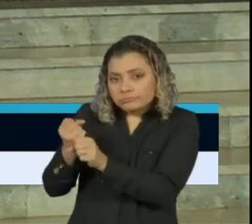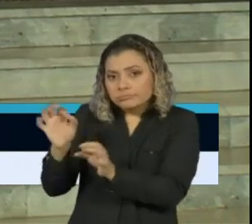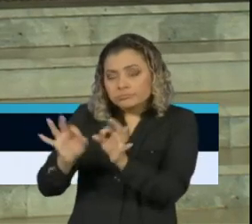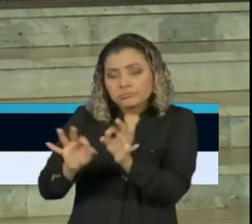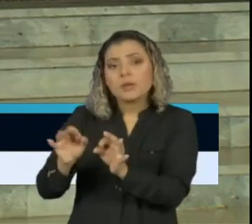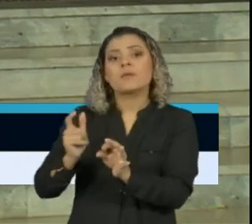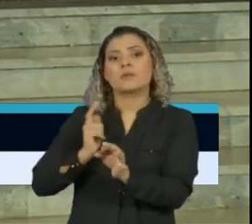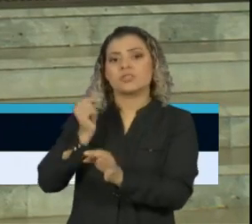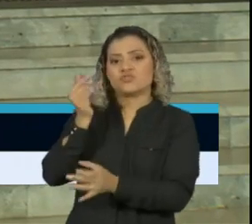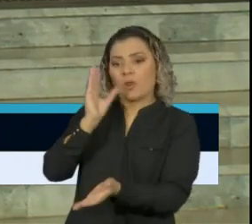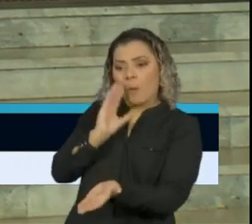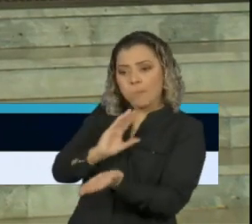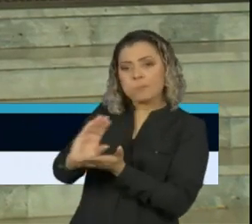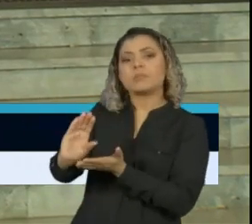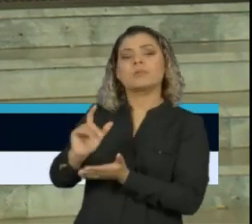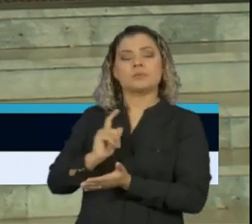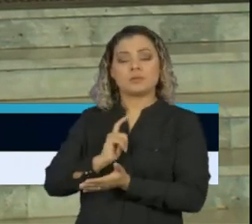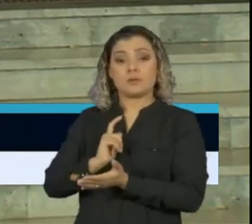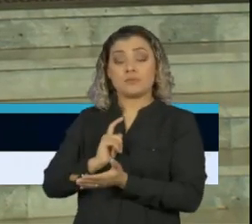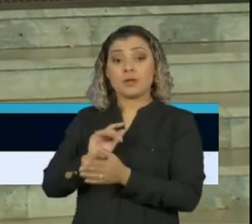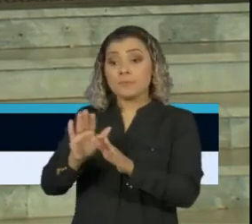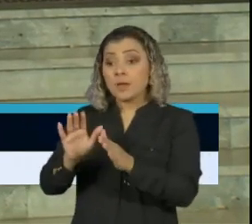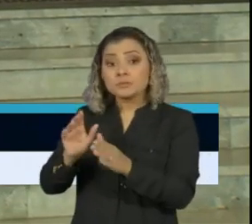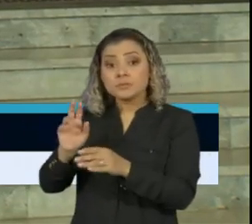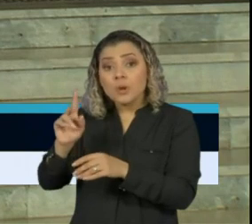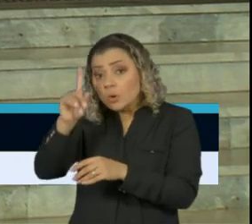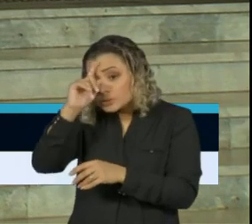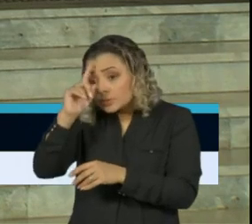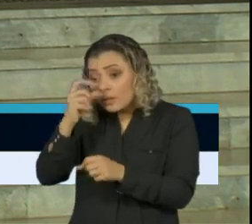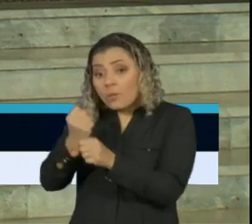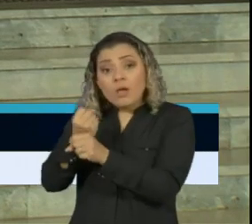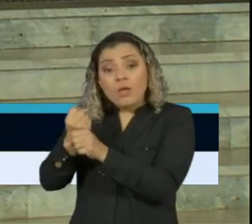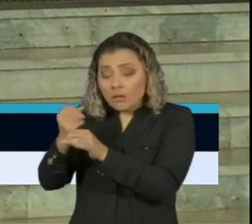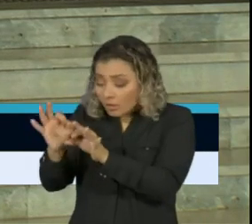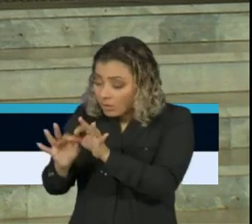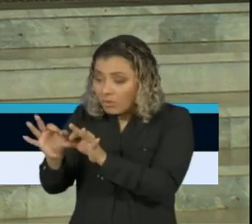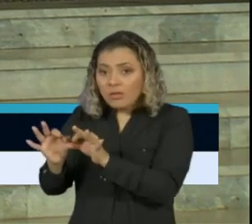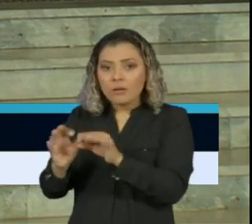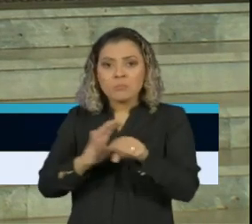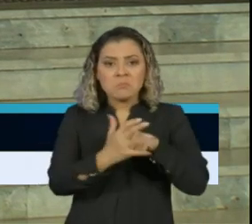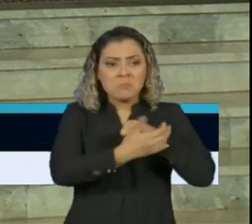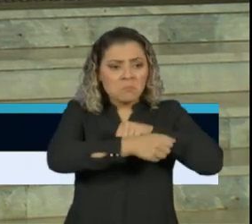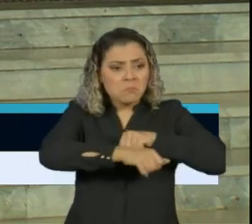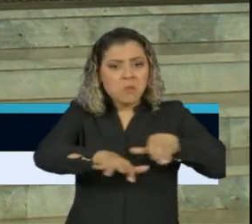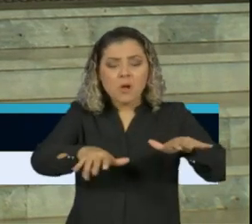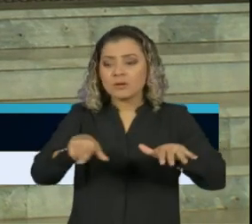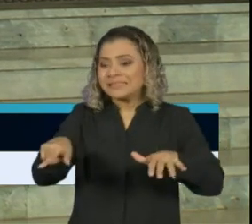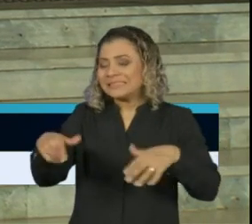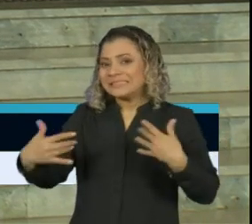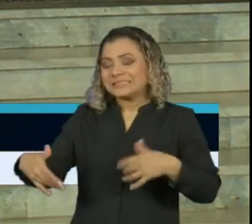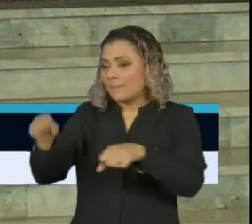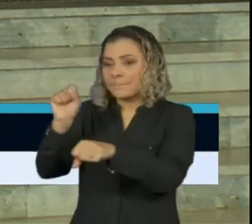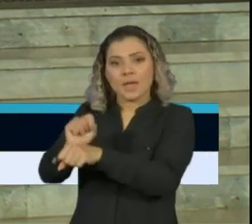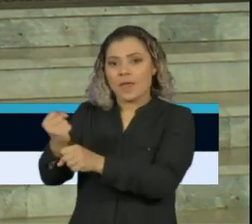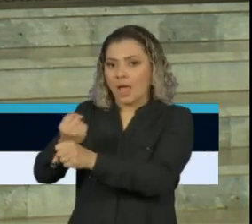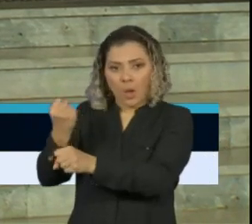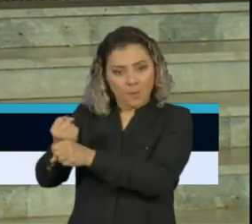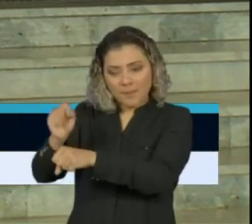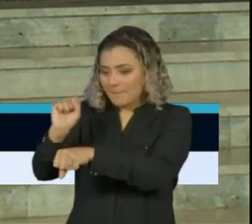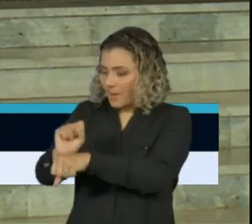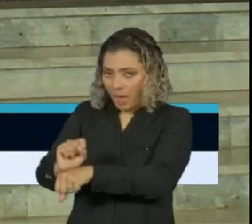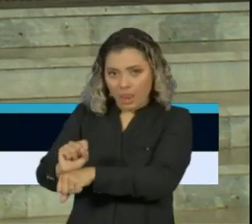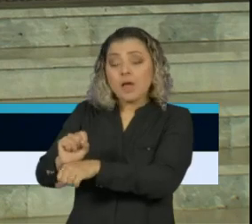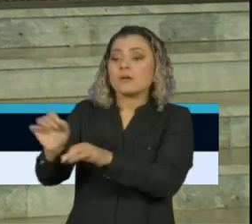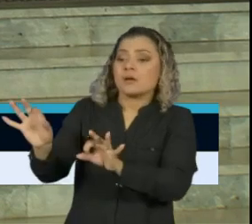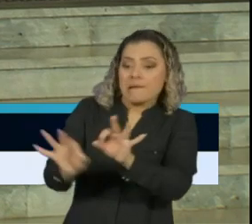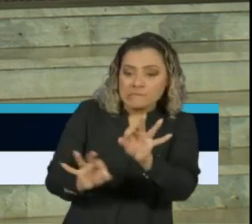esta pandemia veio no momento que o Emílio Ribas está em reforma. De qualquer forma, Emílio Ribas tem 30 leitos